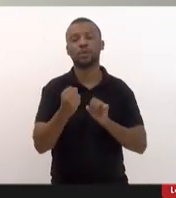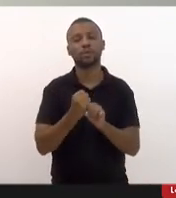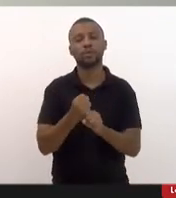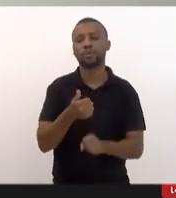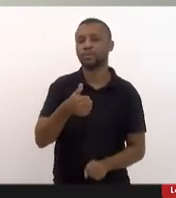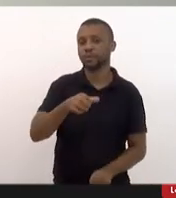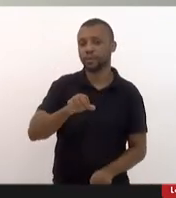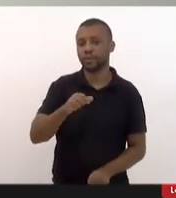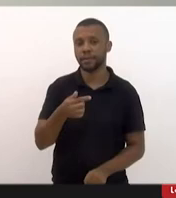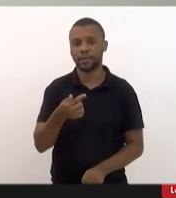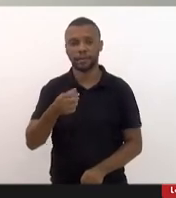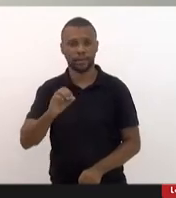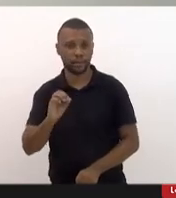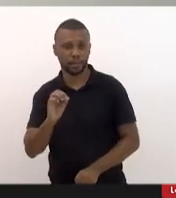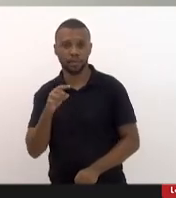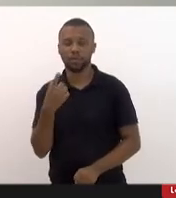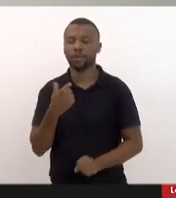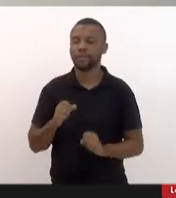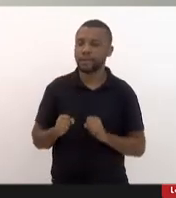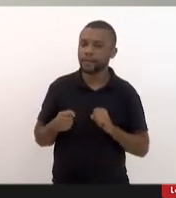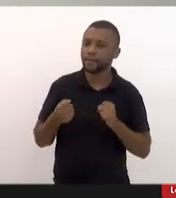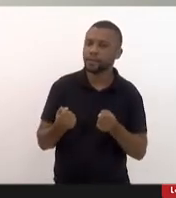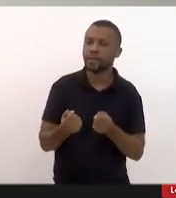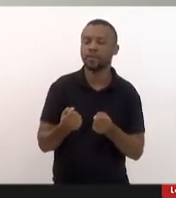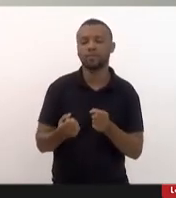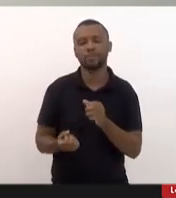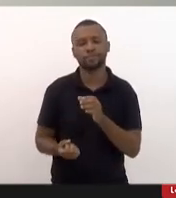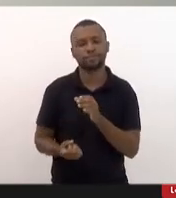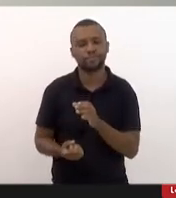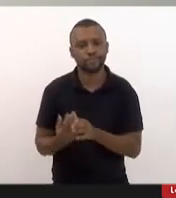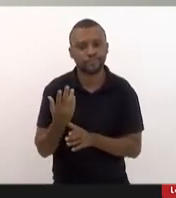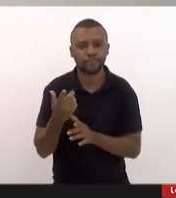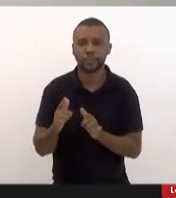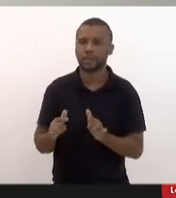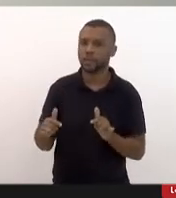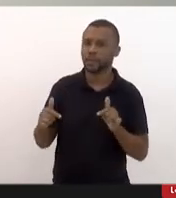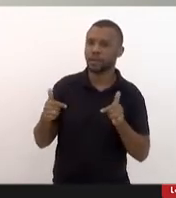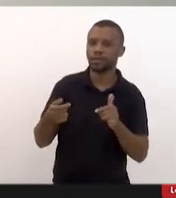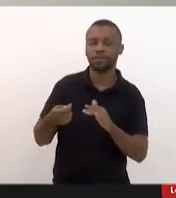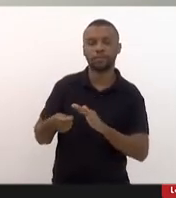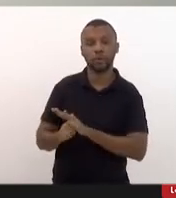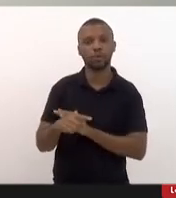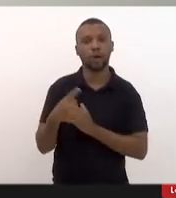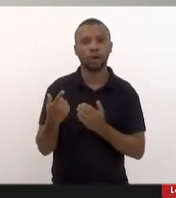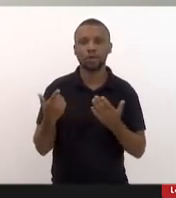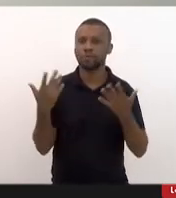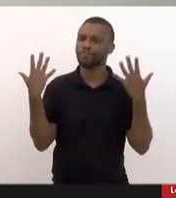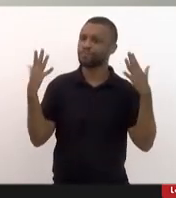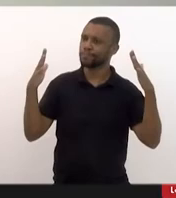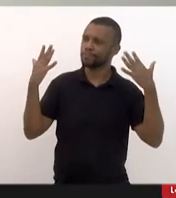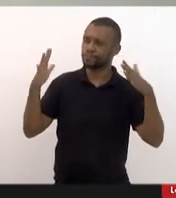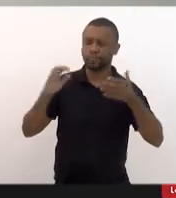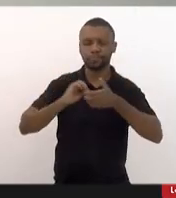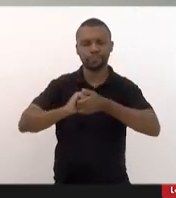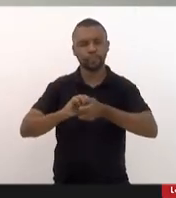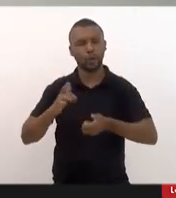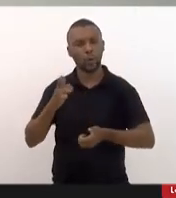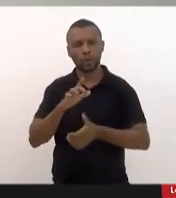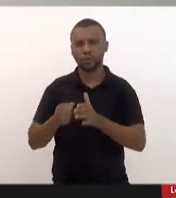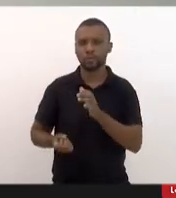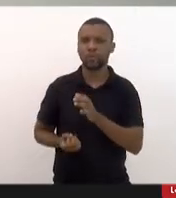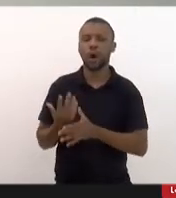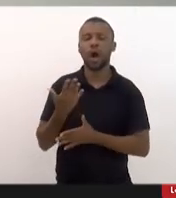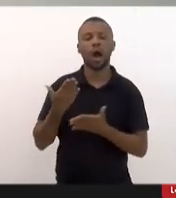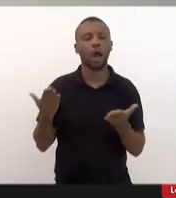gente vem defendendo a implantação desse ativo e ligamos muito, comemoramos muito quando ele foi implantado, e agora